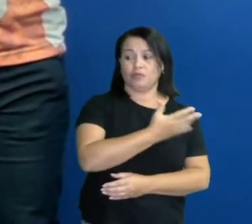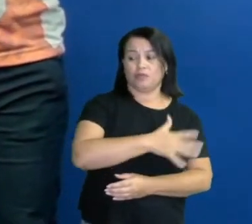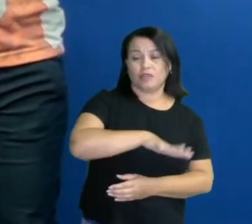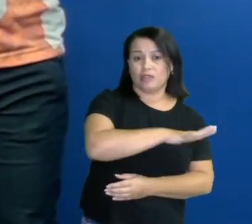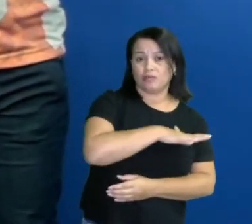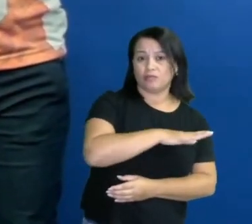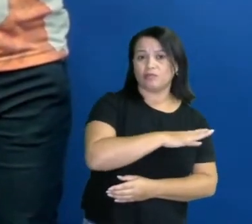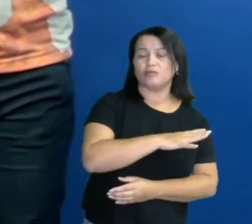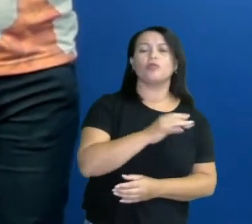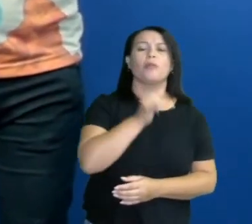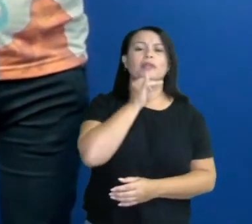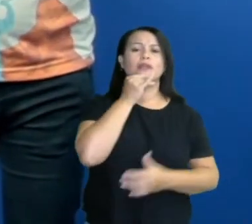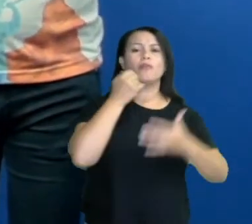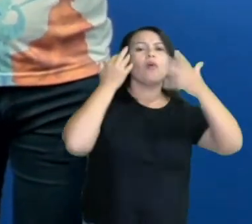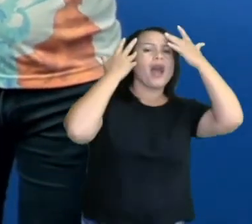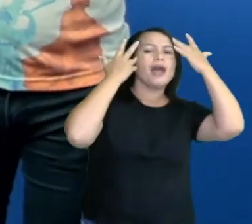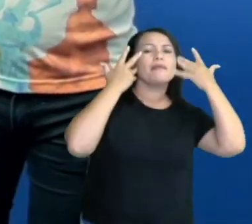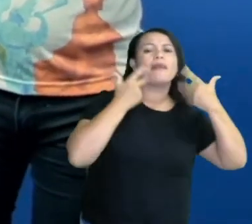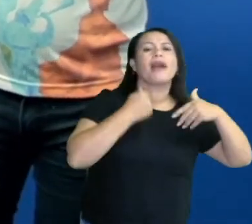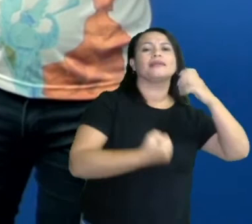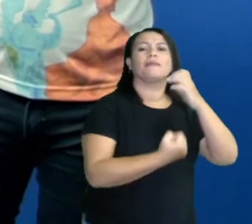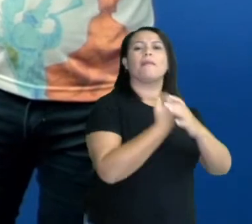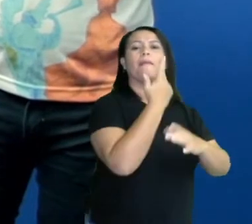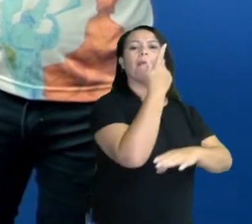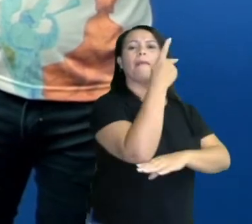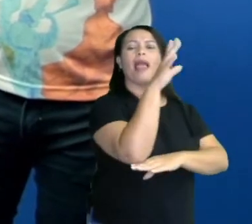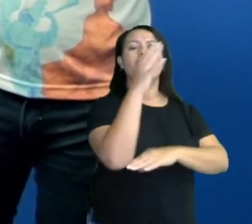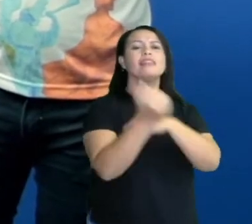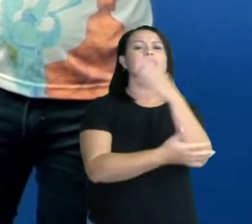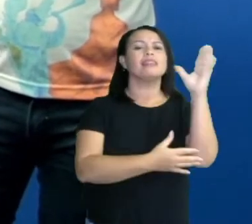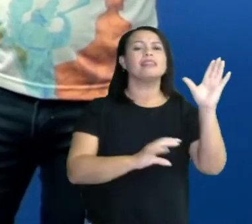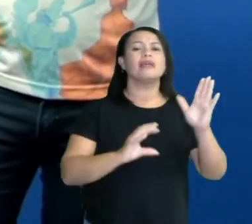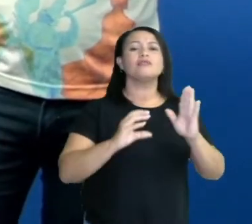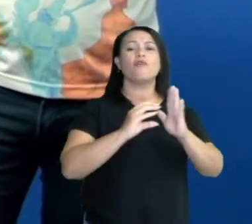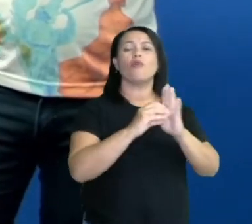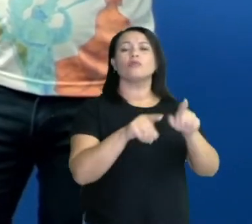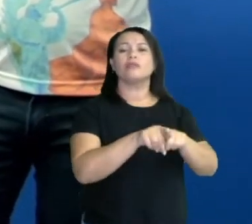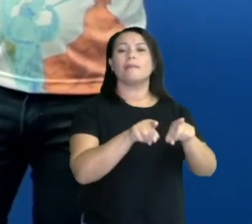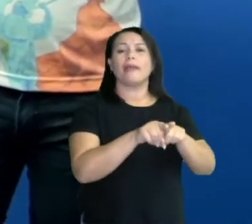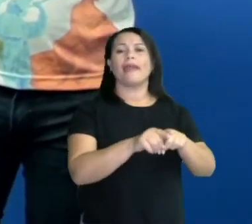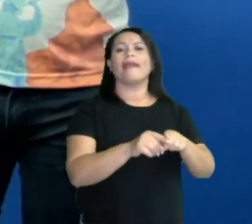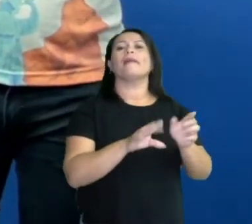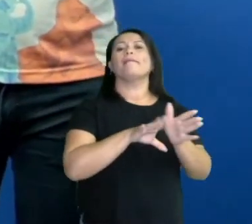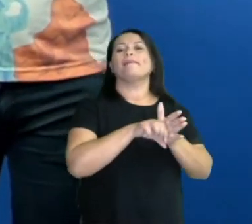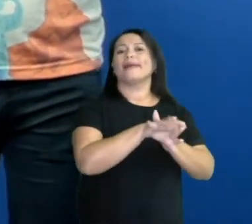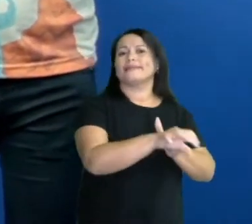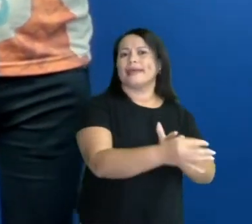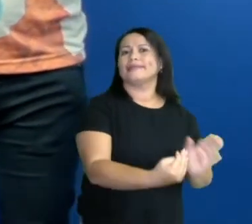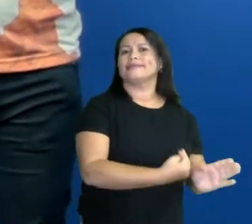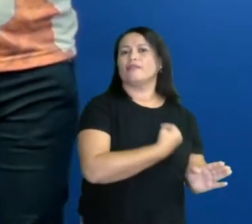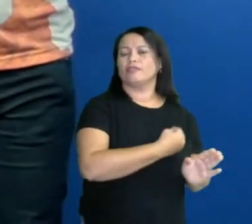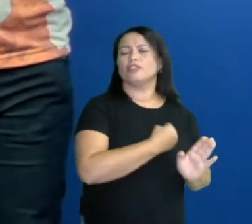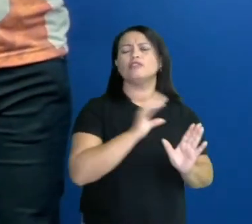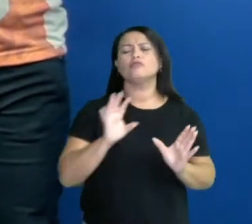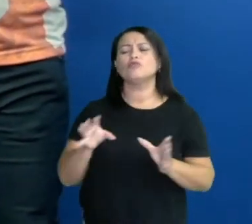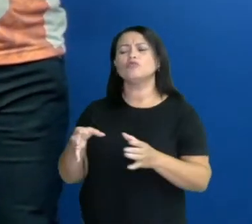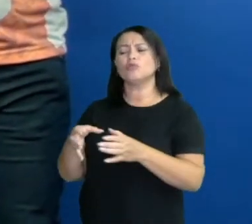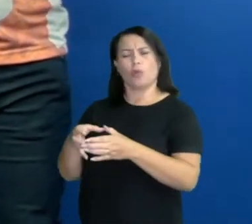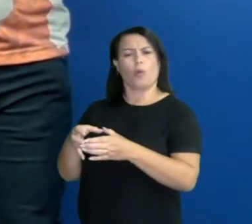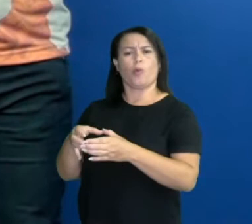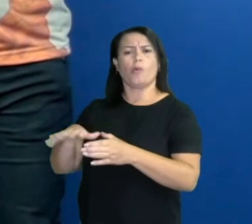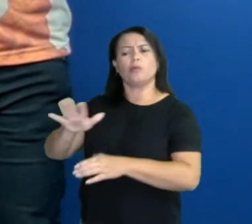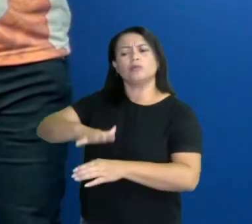como por exemplo, animais, plantas, fungos, bactérias, são seres vivos. Os